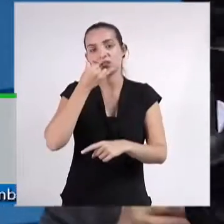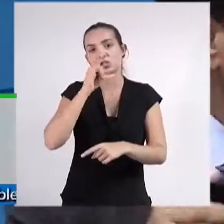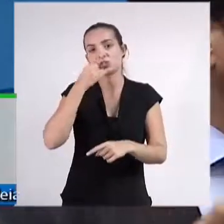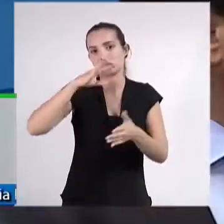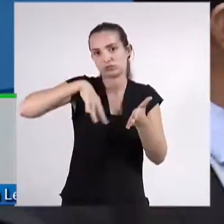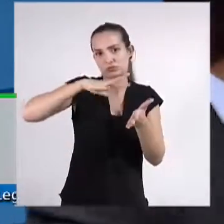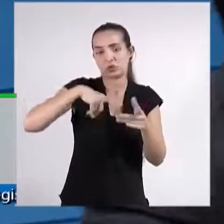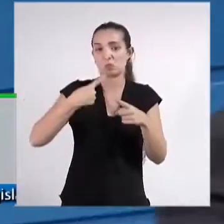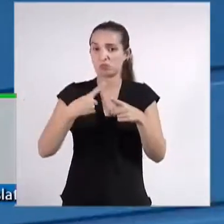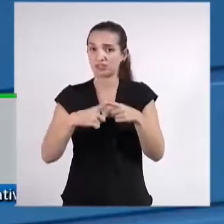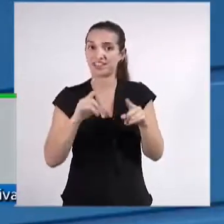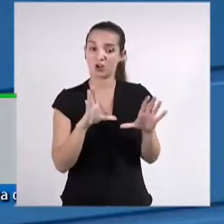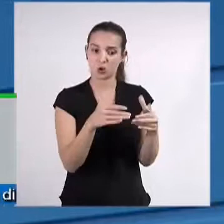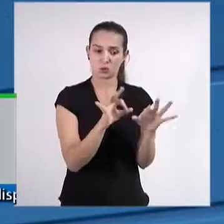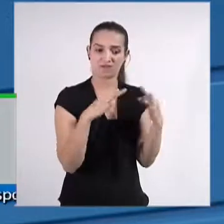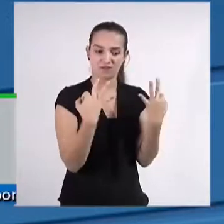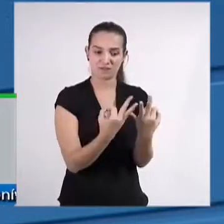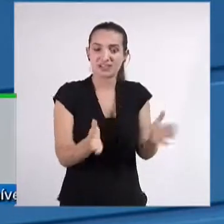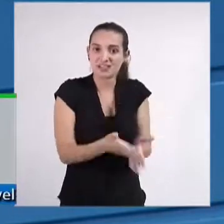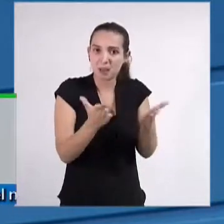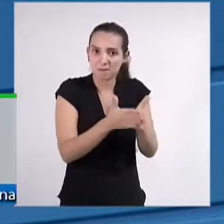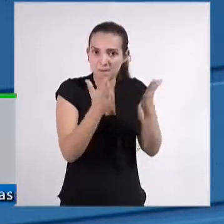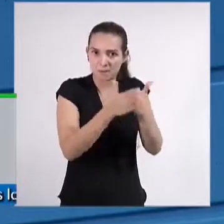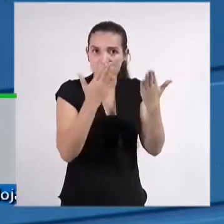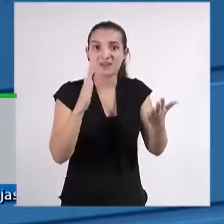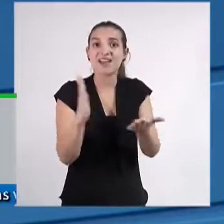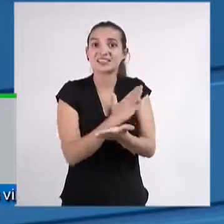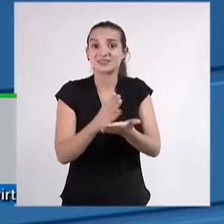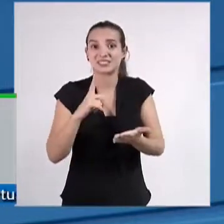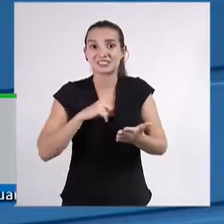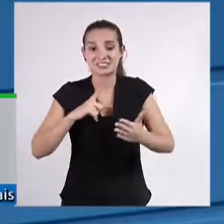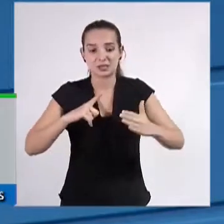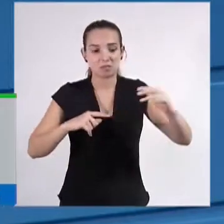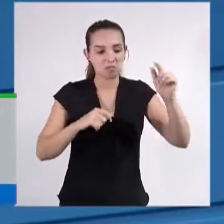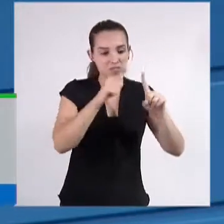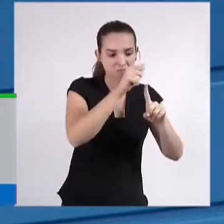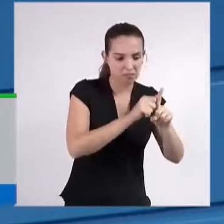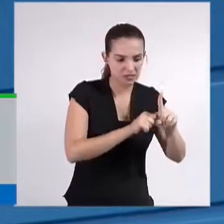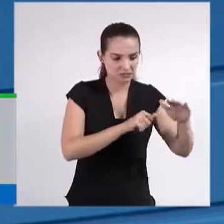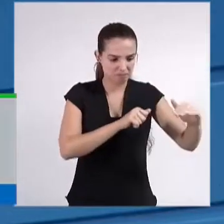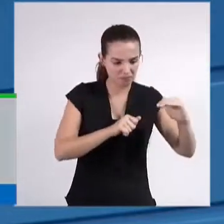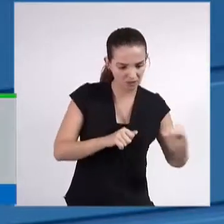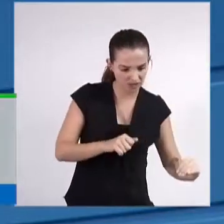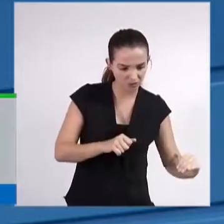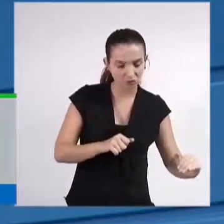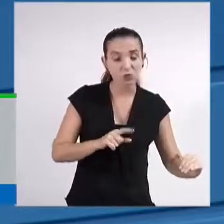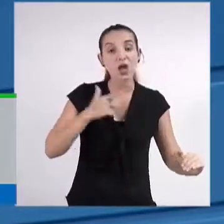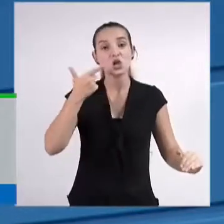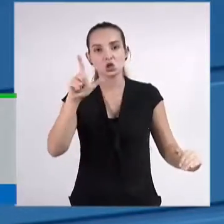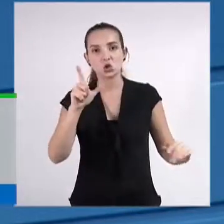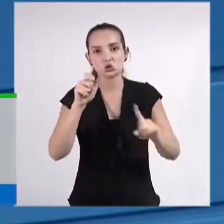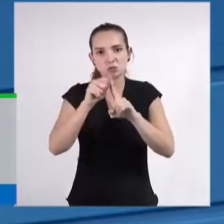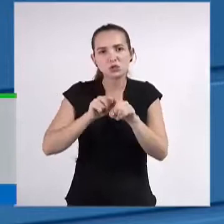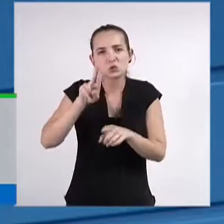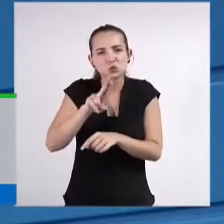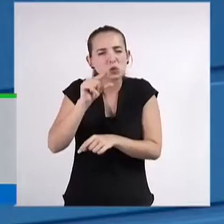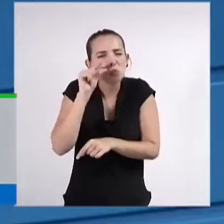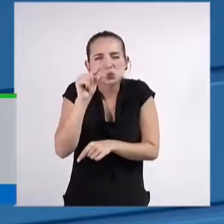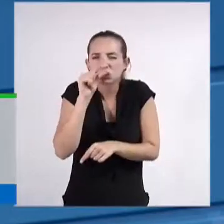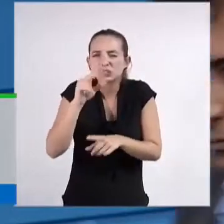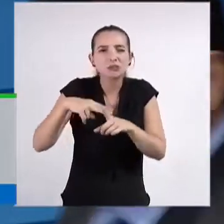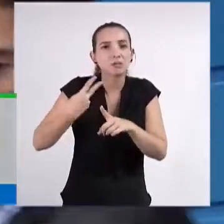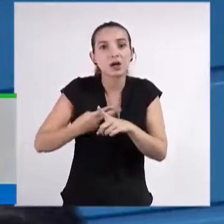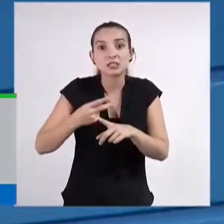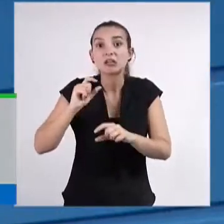tenha esse sobressalto de um mês para o outro por ter gasto 1 kW a mais, pagar já 17%, né,